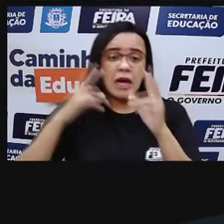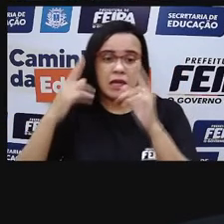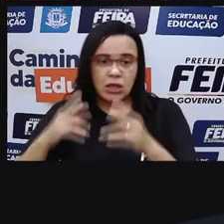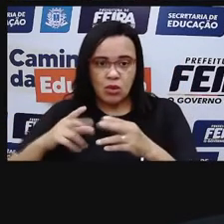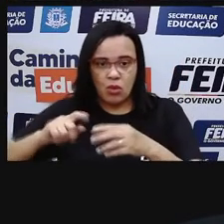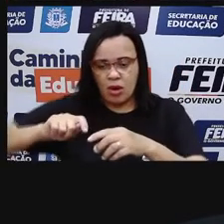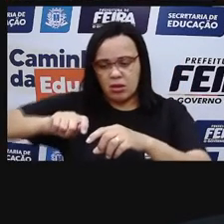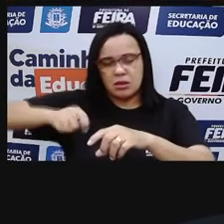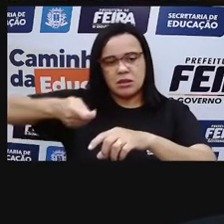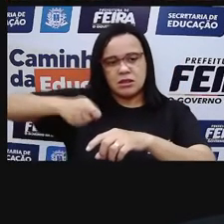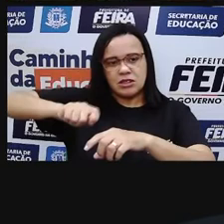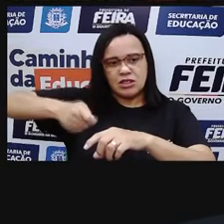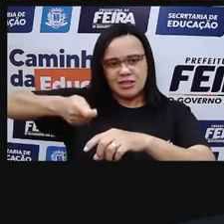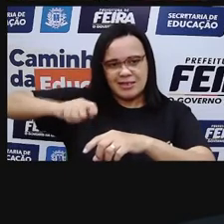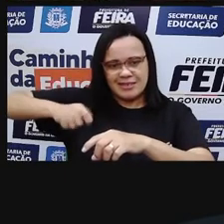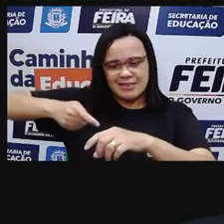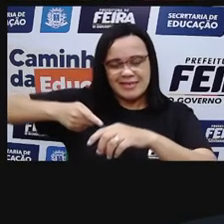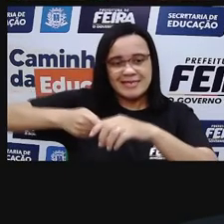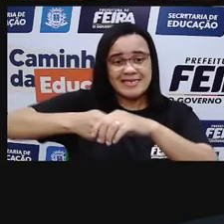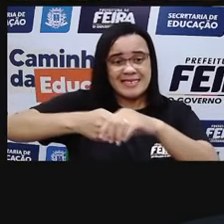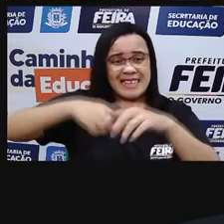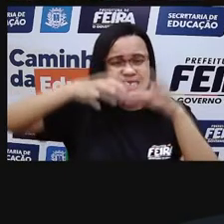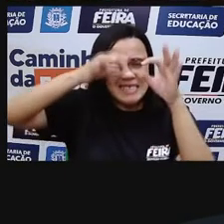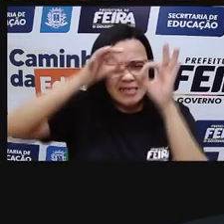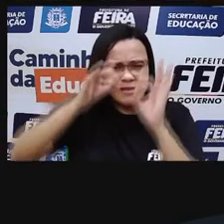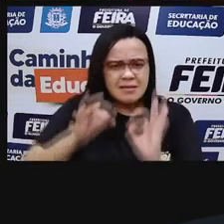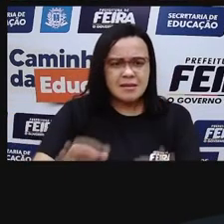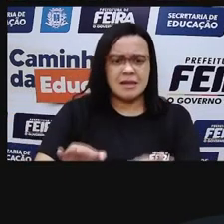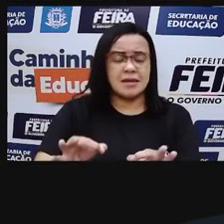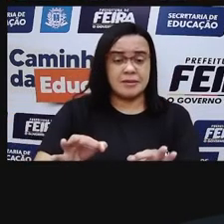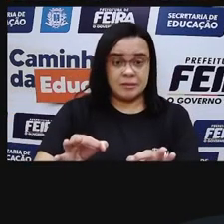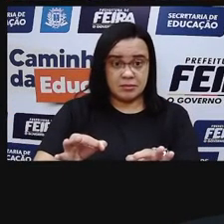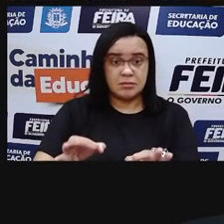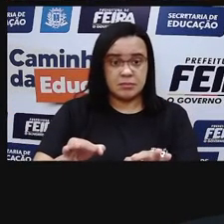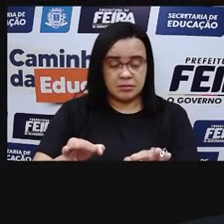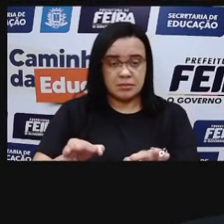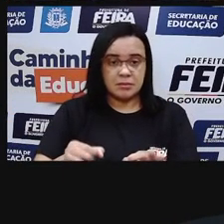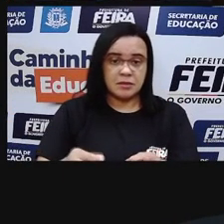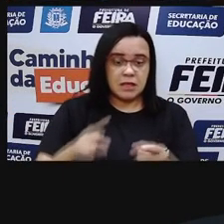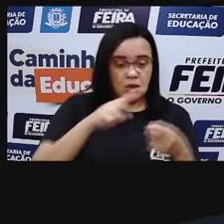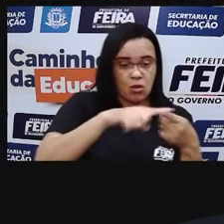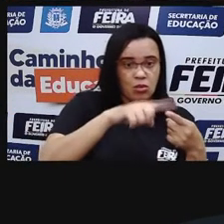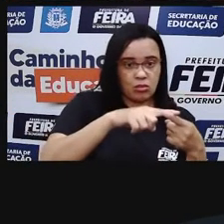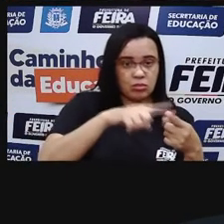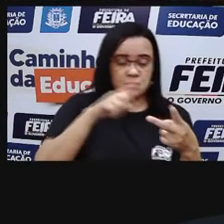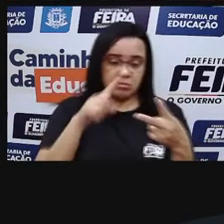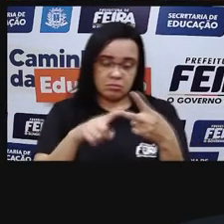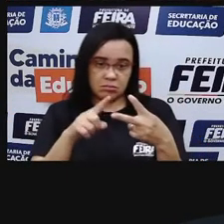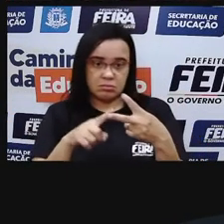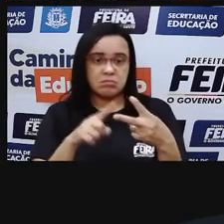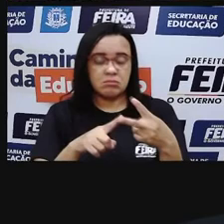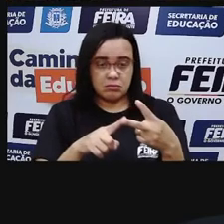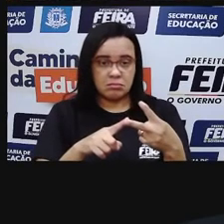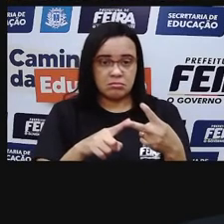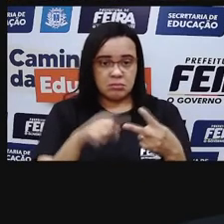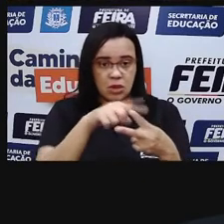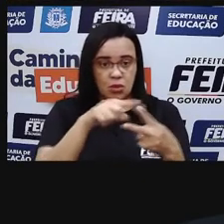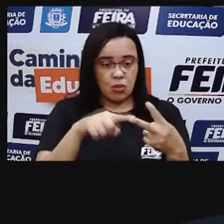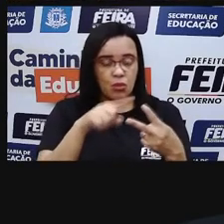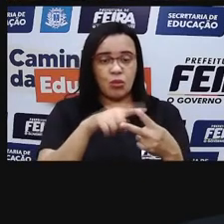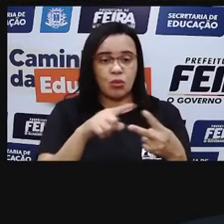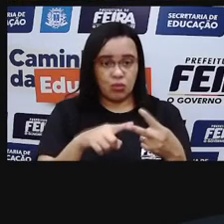aqui, né? Para ter um encaixe perfeito entre o anticorpo, né, e o receptor desse anticorpo e